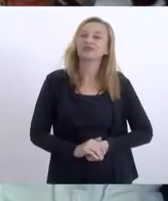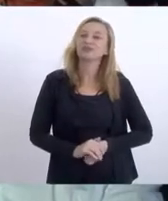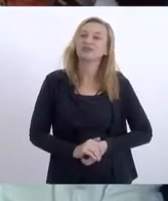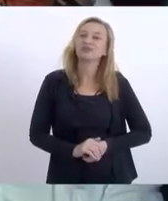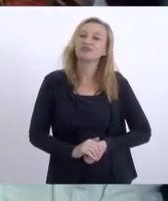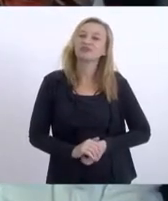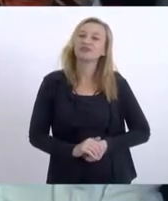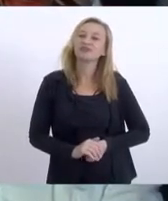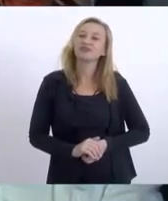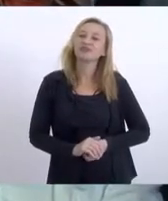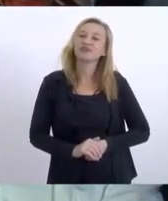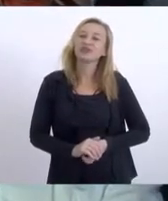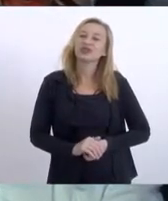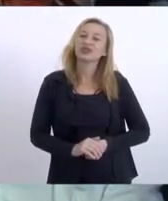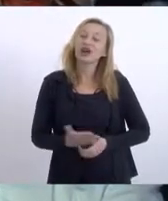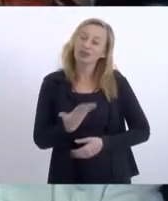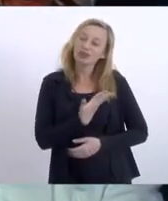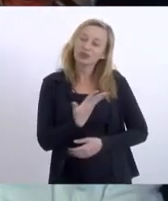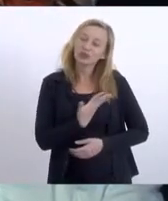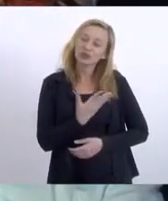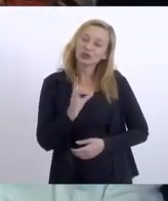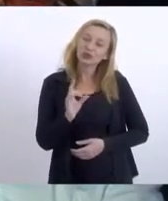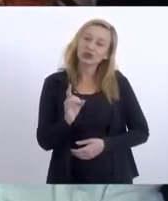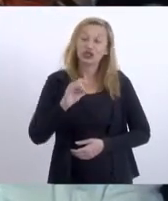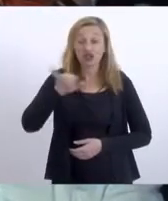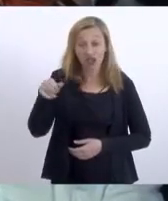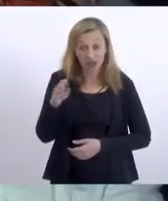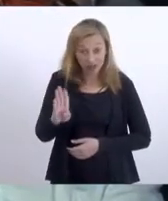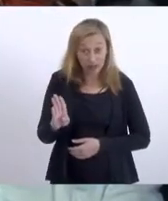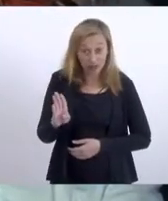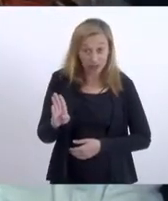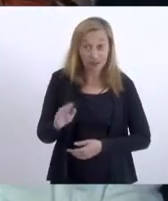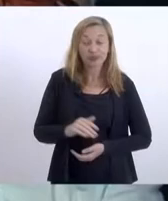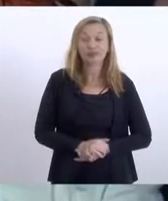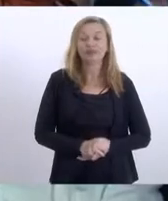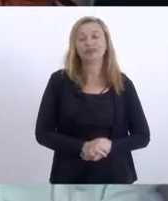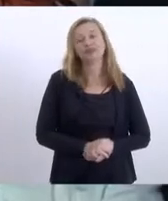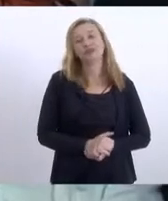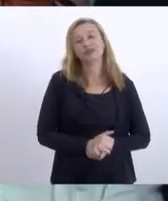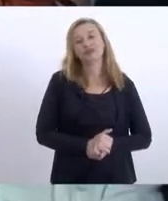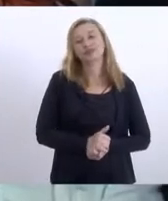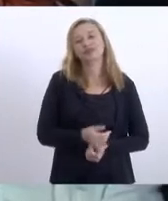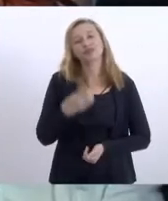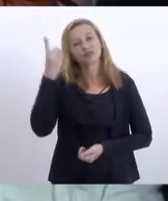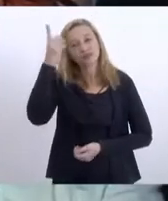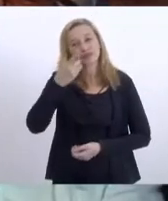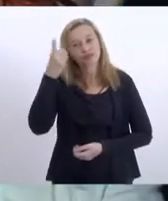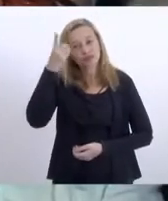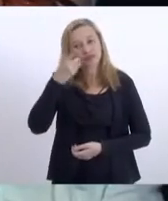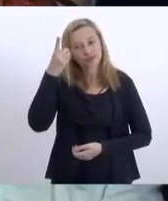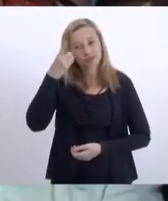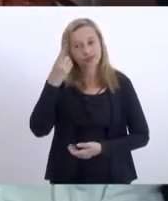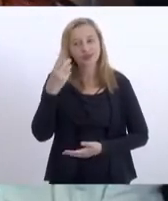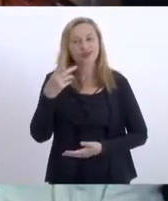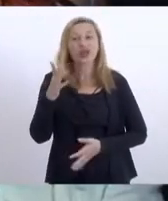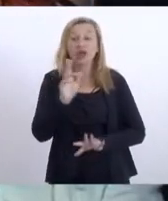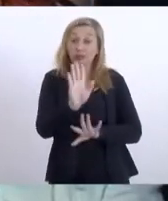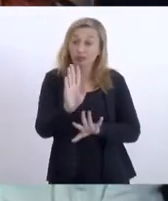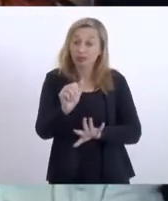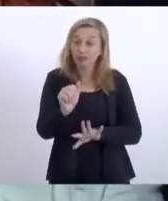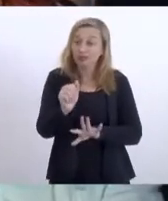dessa celeridade, eu cumprimento o meu amigo Jair e o nosso deputado, o nosso prefeito